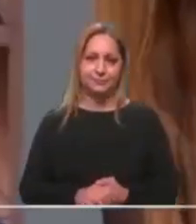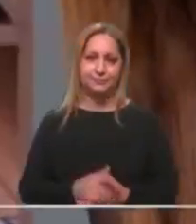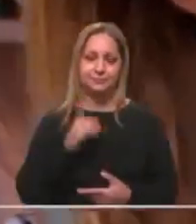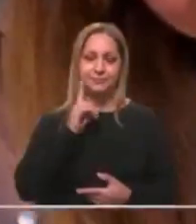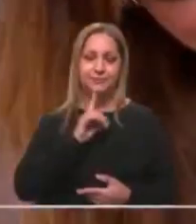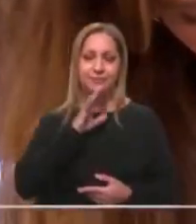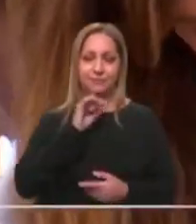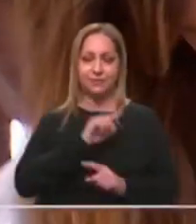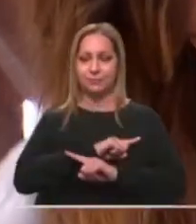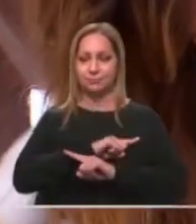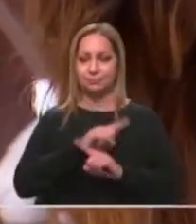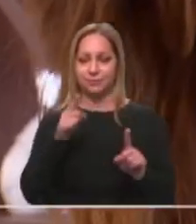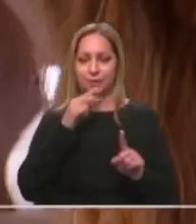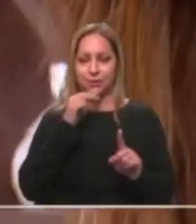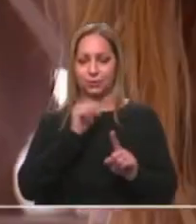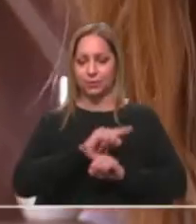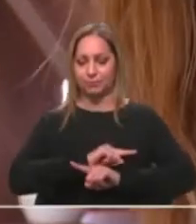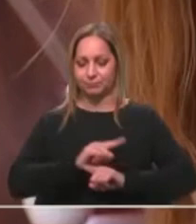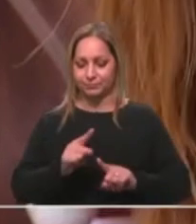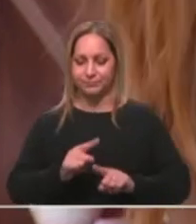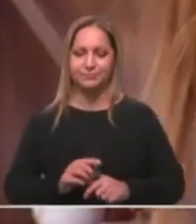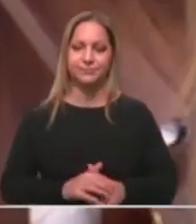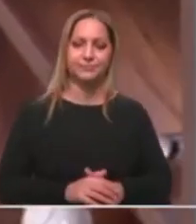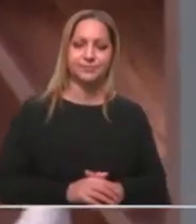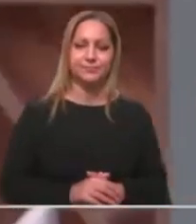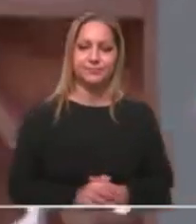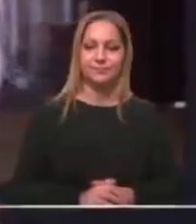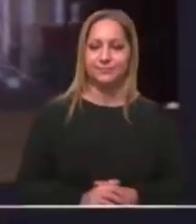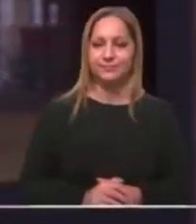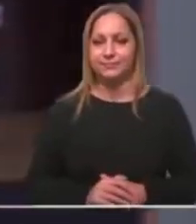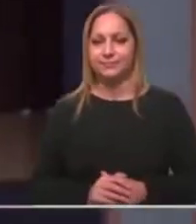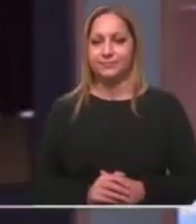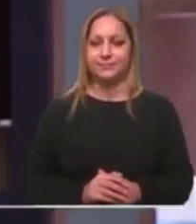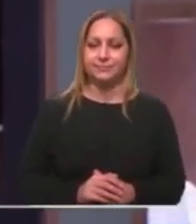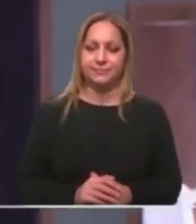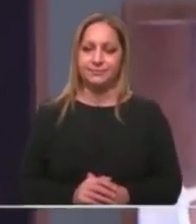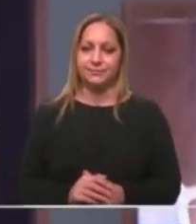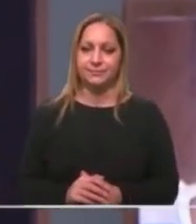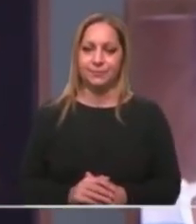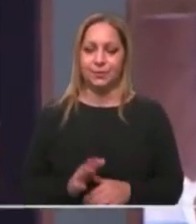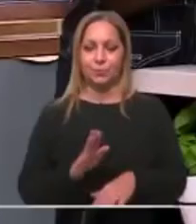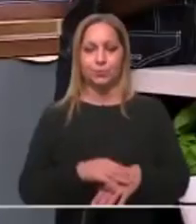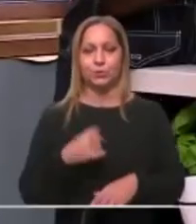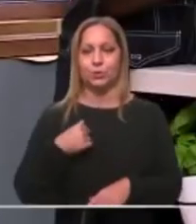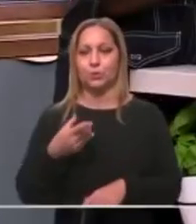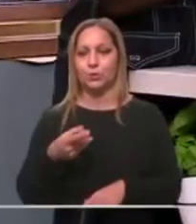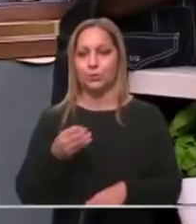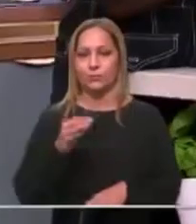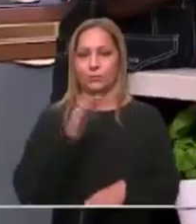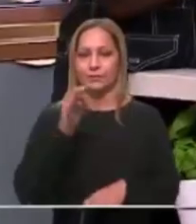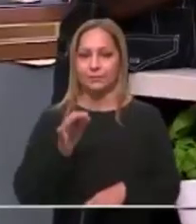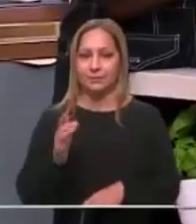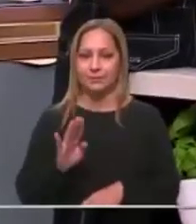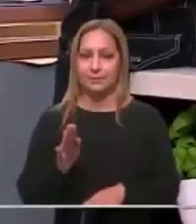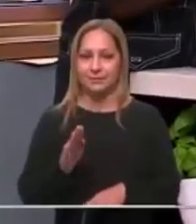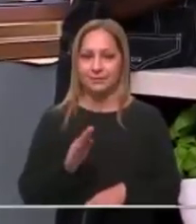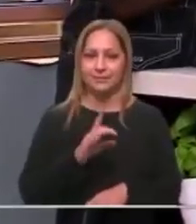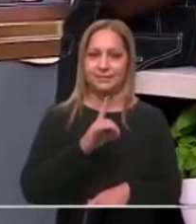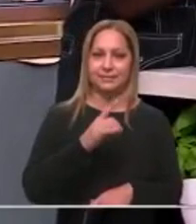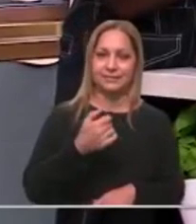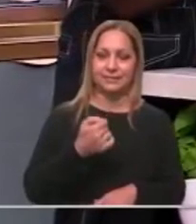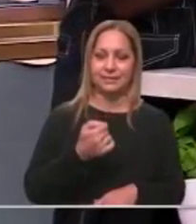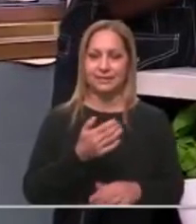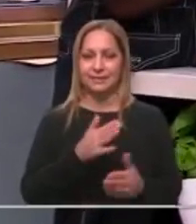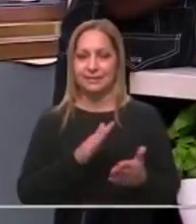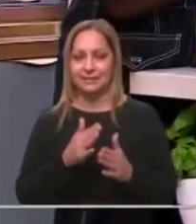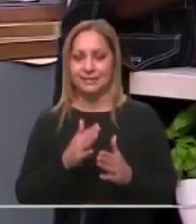me deixa pôr açúcar. Não? Não. Portanto, eu não ponho aquele chocolate de 90%. Ponho sim. Assim, 65%. Ok. Que é para